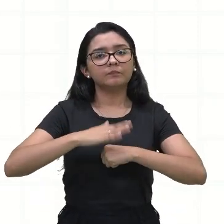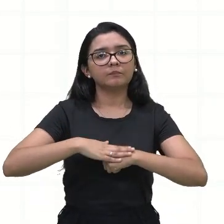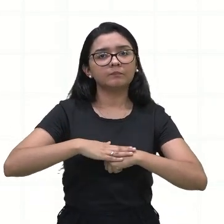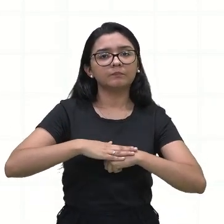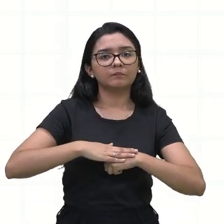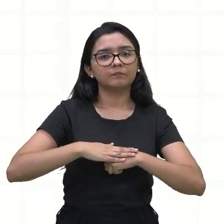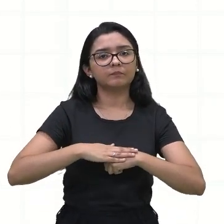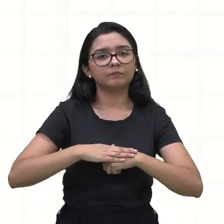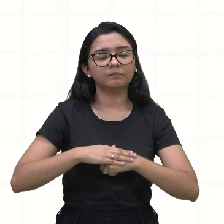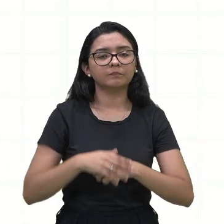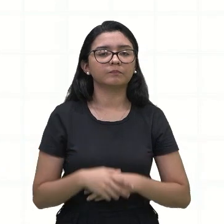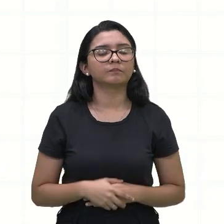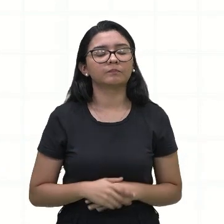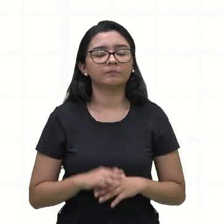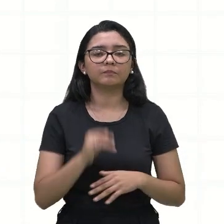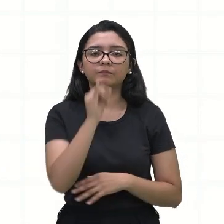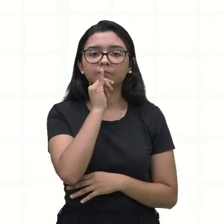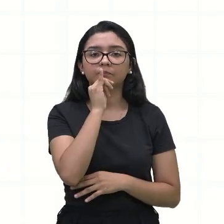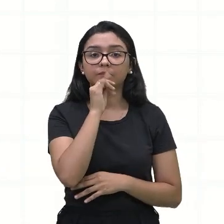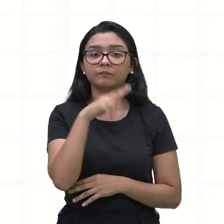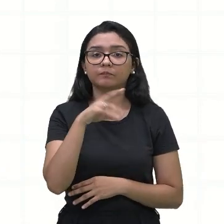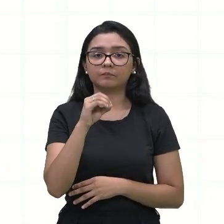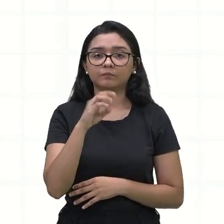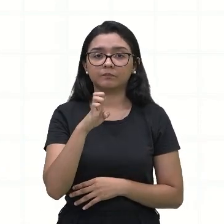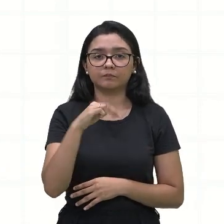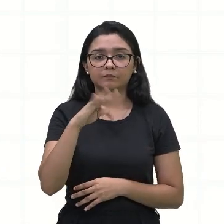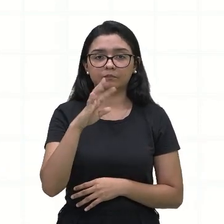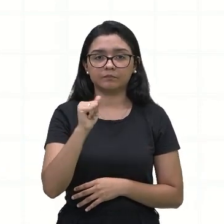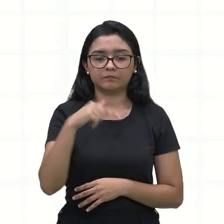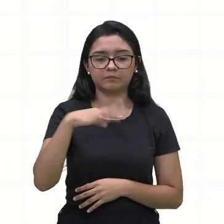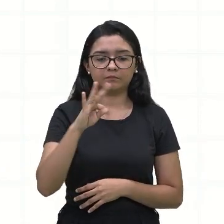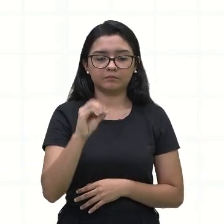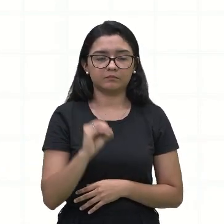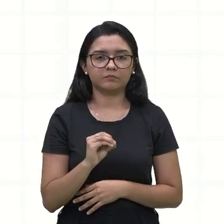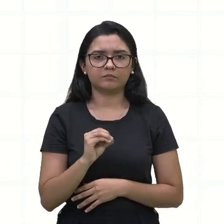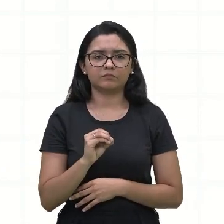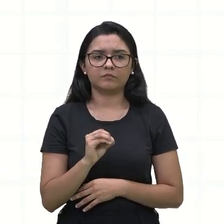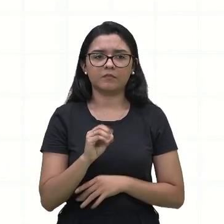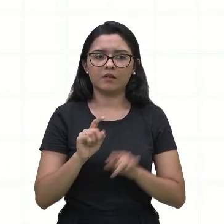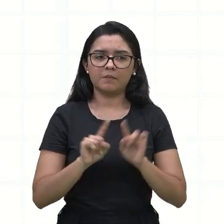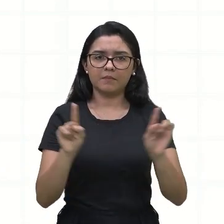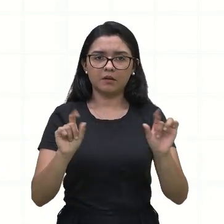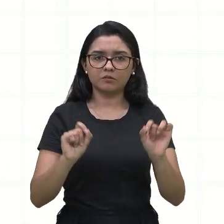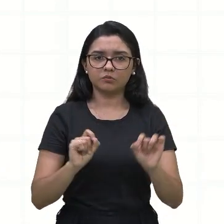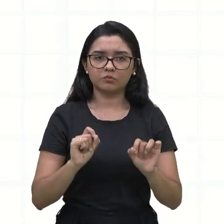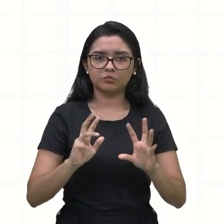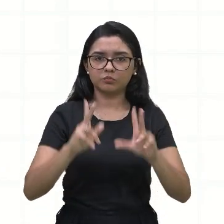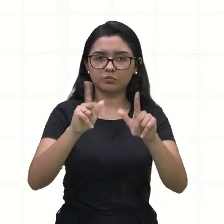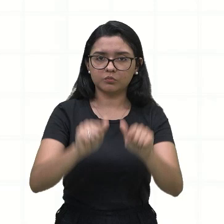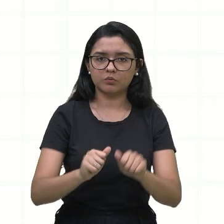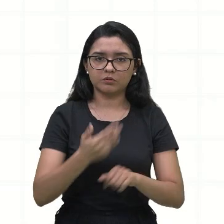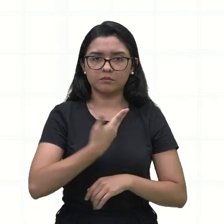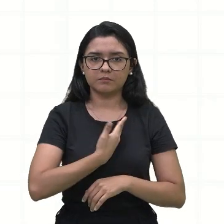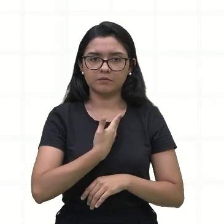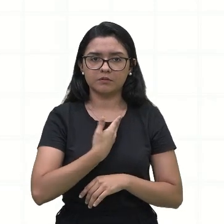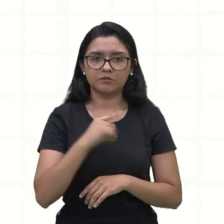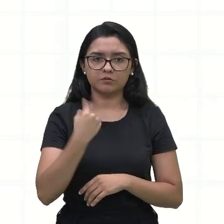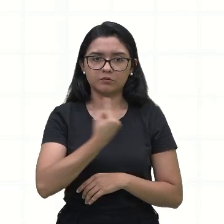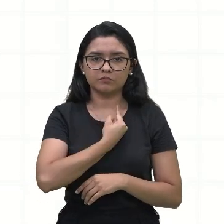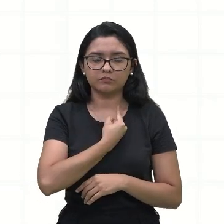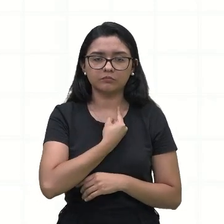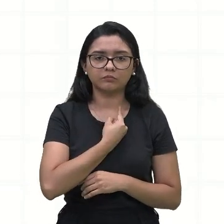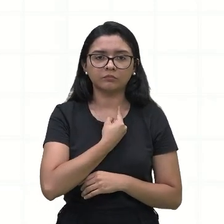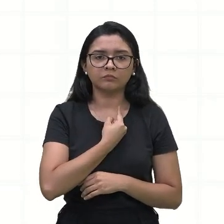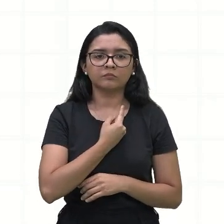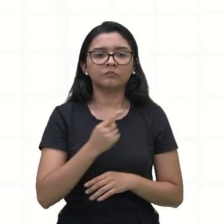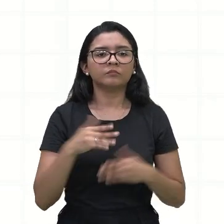uma contrariedade. Quando ele diz assim, no entanto, nem todas as amizades são construídas da mesma forma. Olha aí, notaram